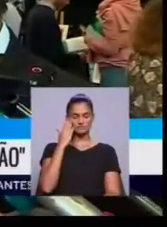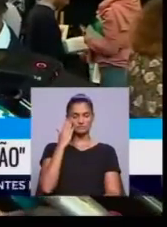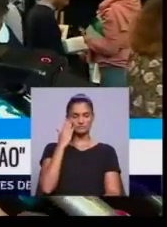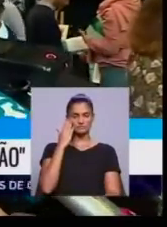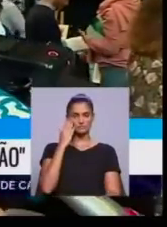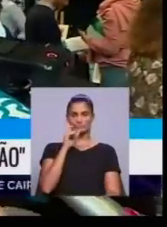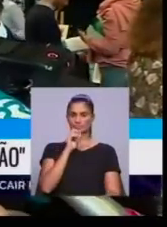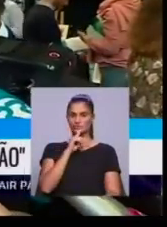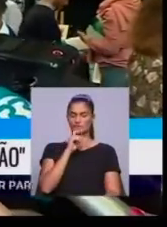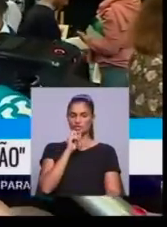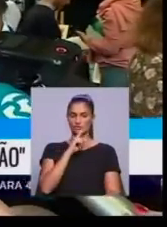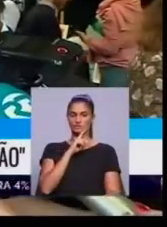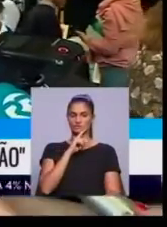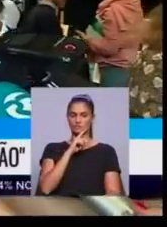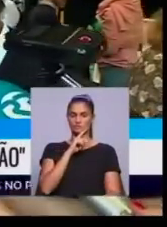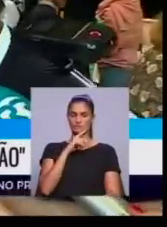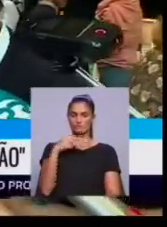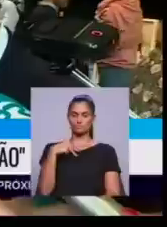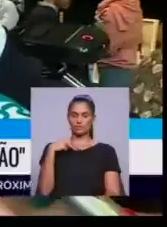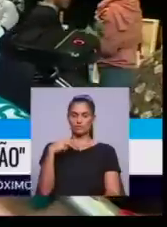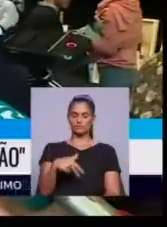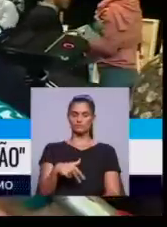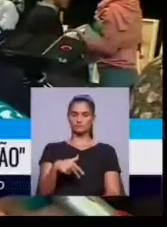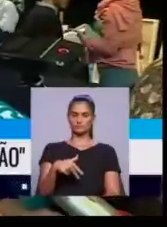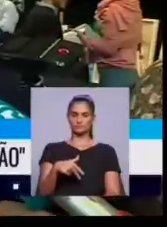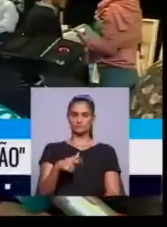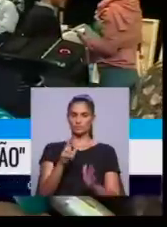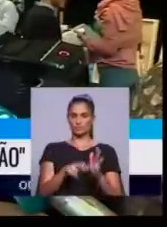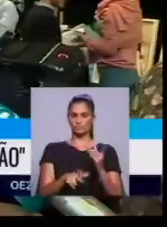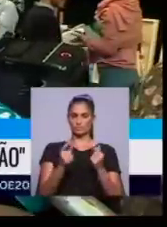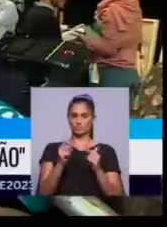portugalmente em Portugal